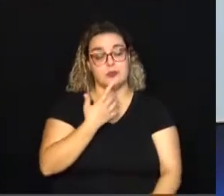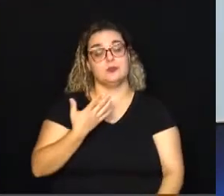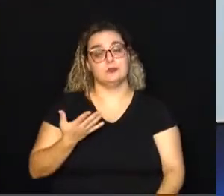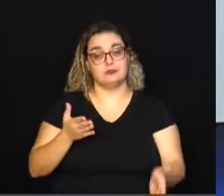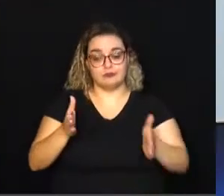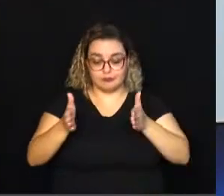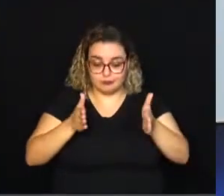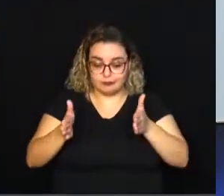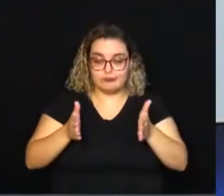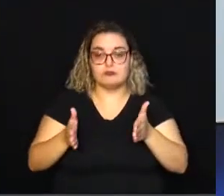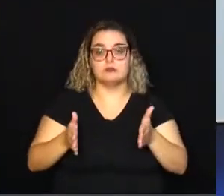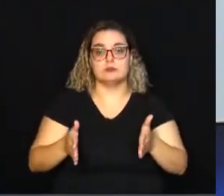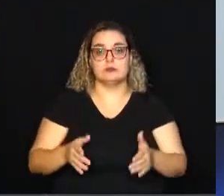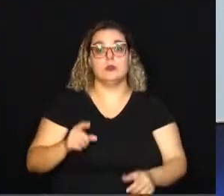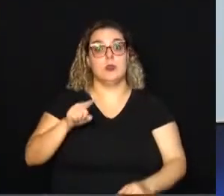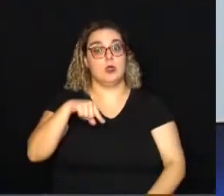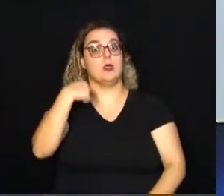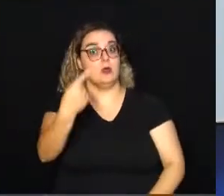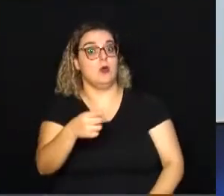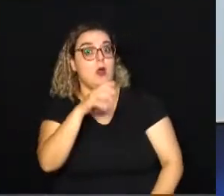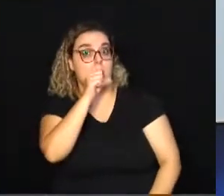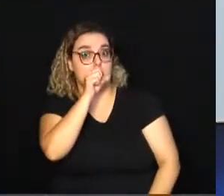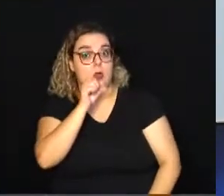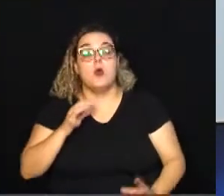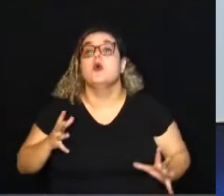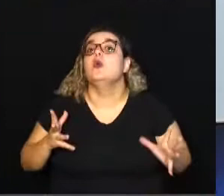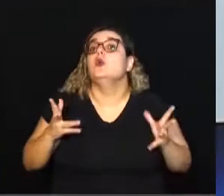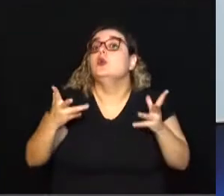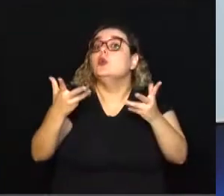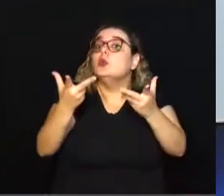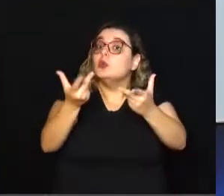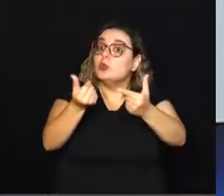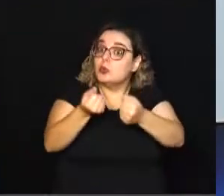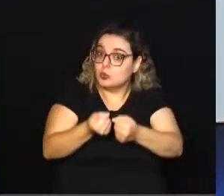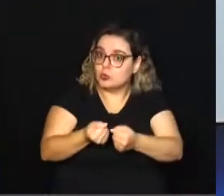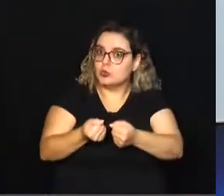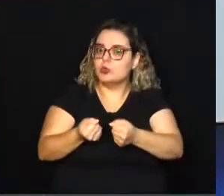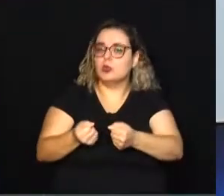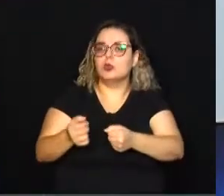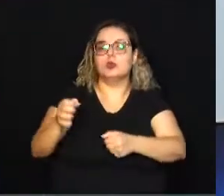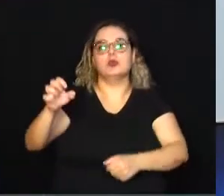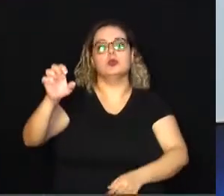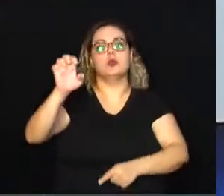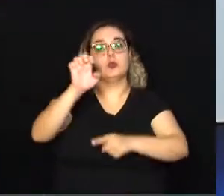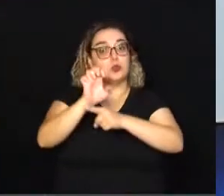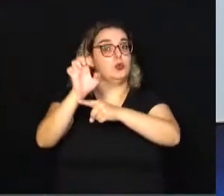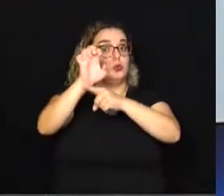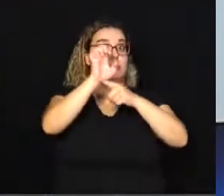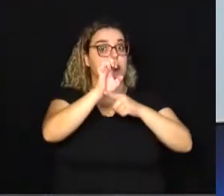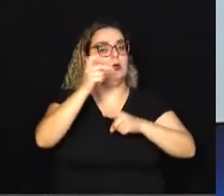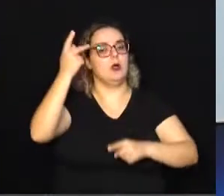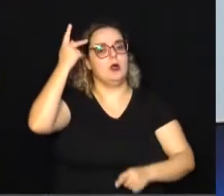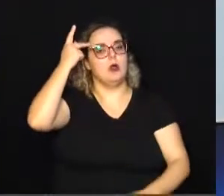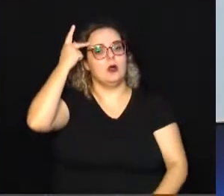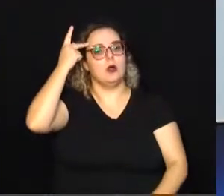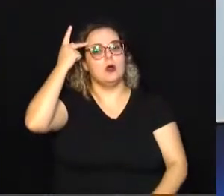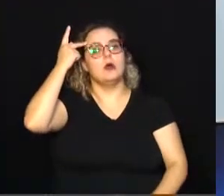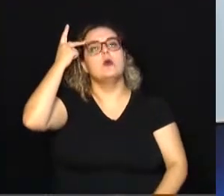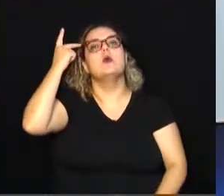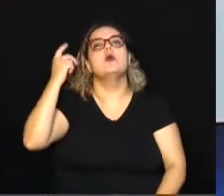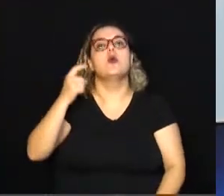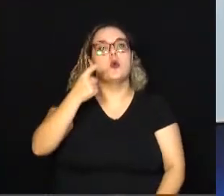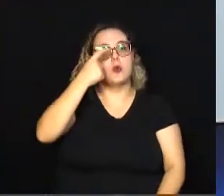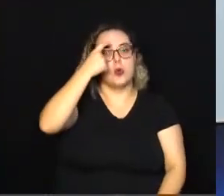e a partir do sábado em todo o estado de São Paulo, um decreto dito hoje pelo governador